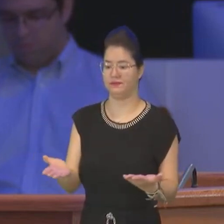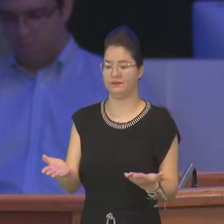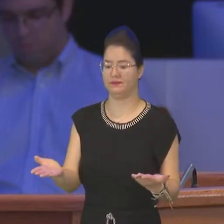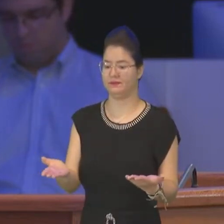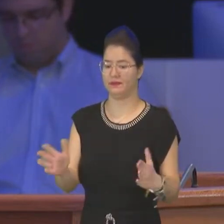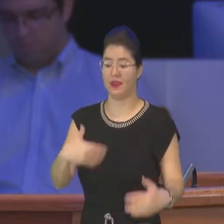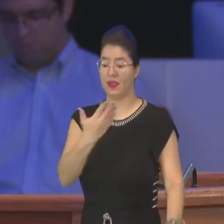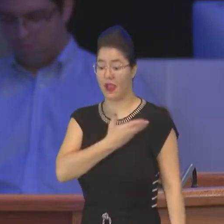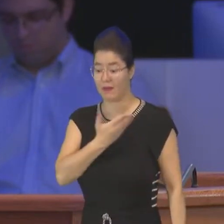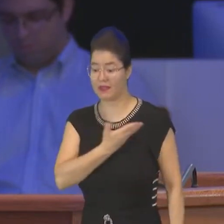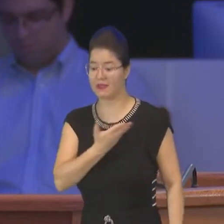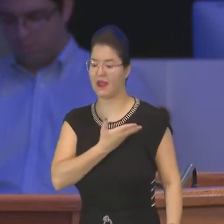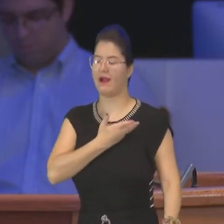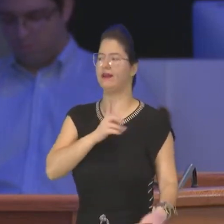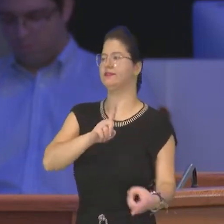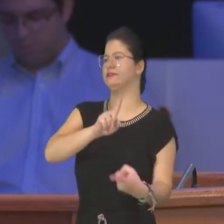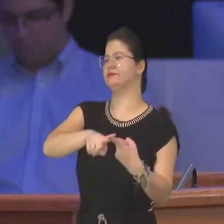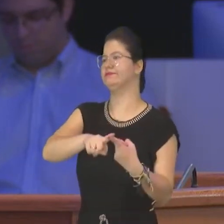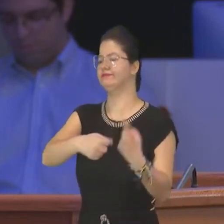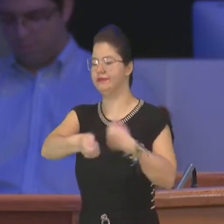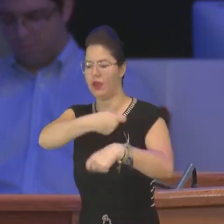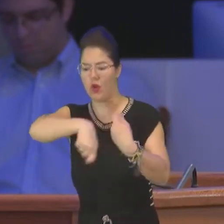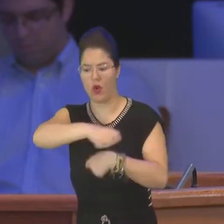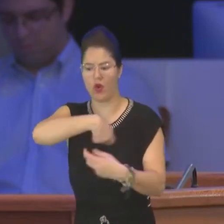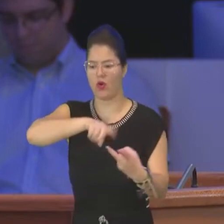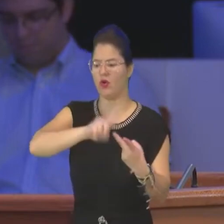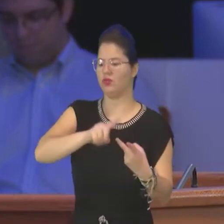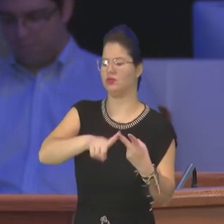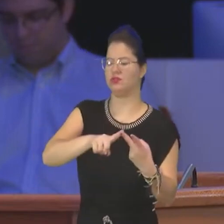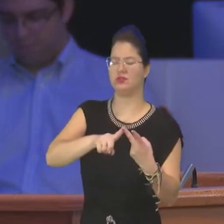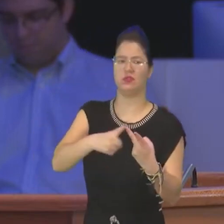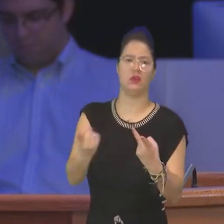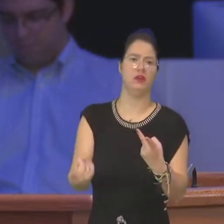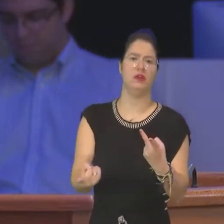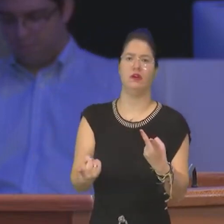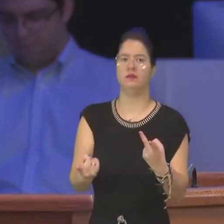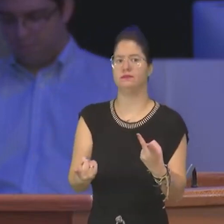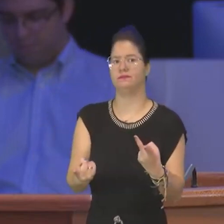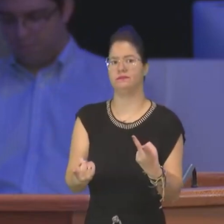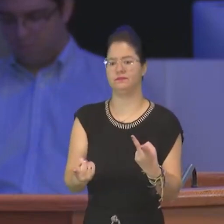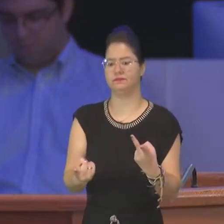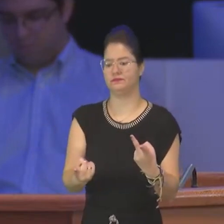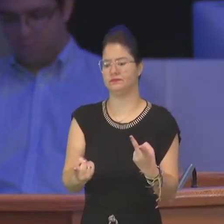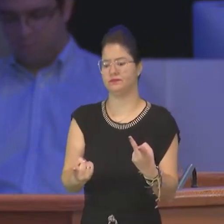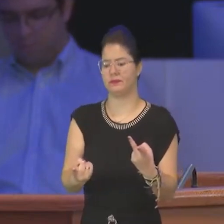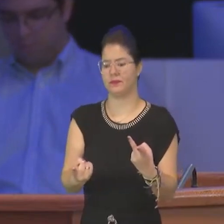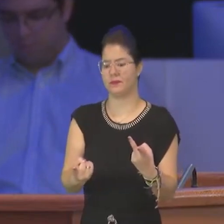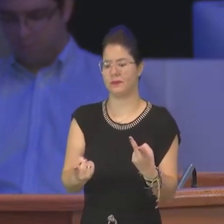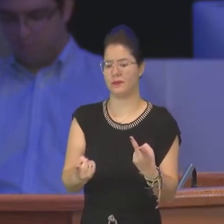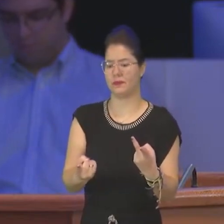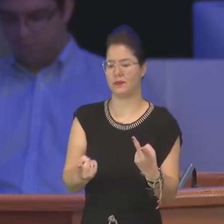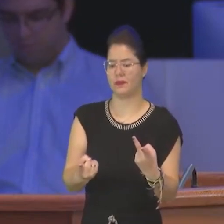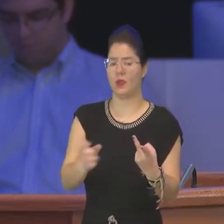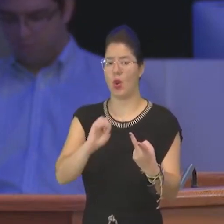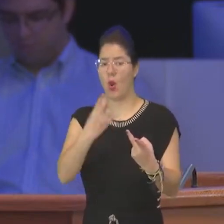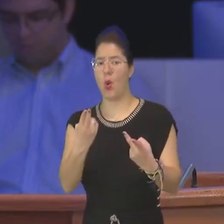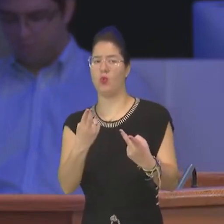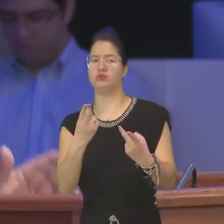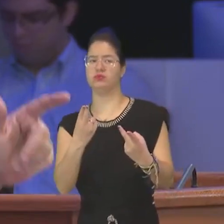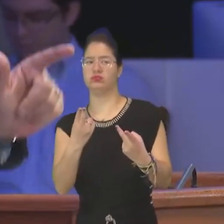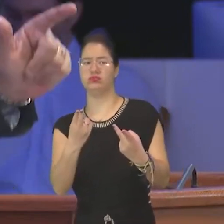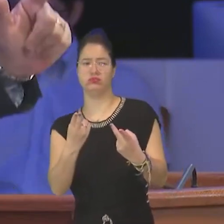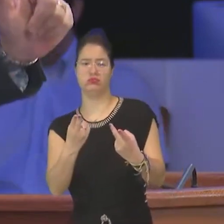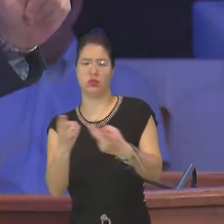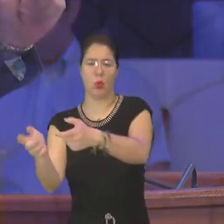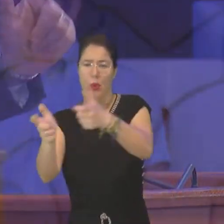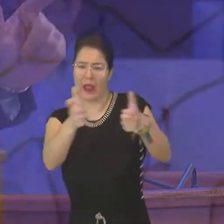as amizades, os negócios, aquilo que não é aceitável, seguro ou confiável, e